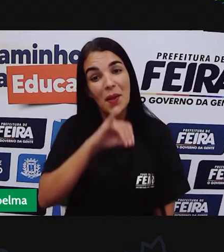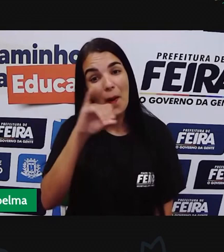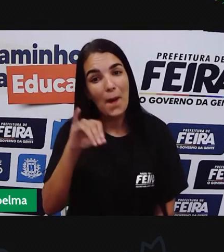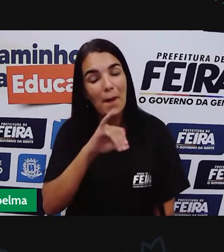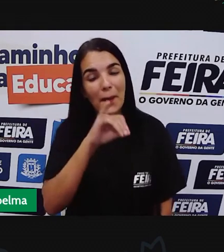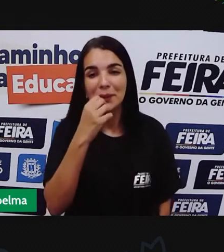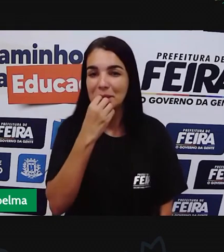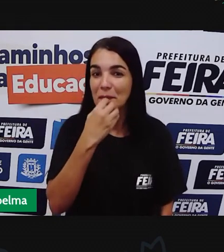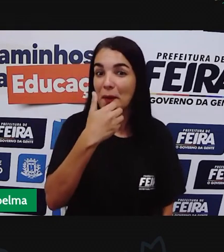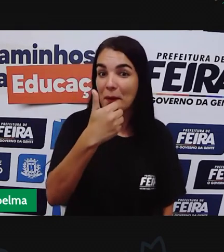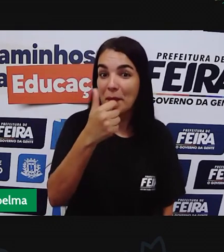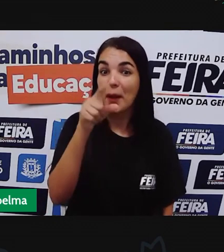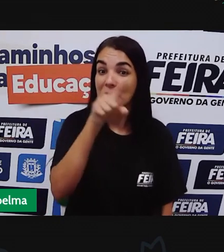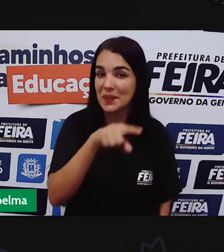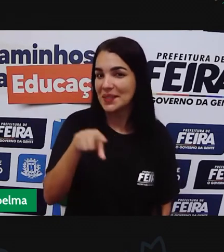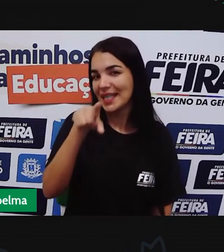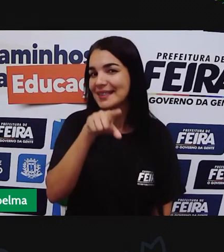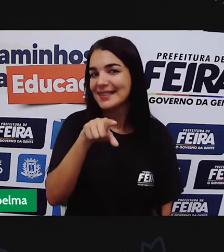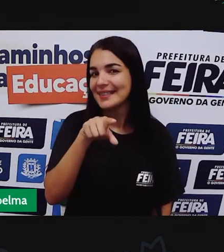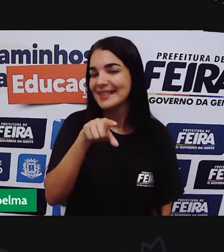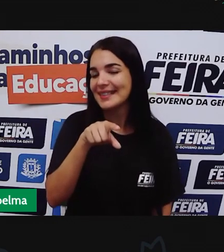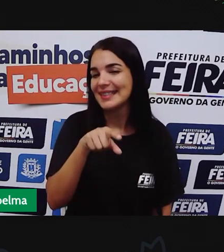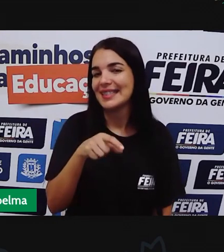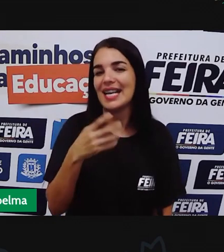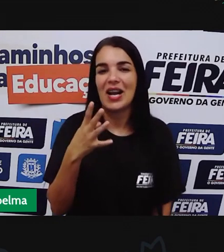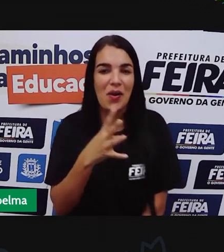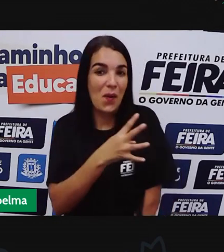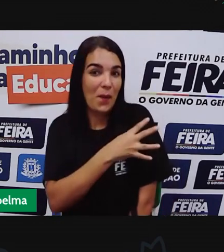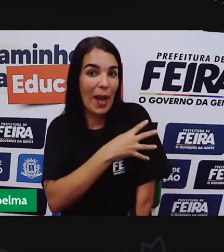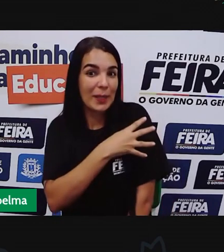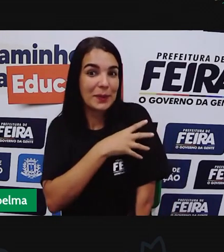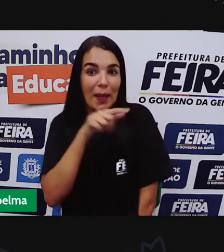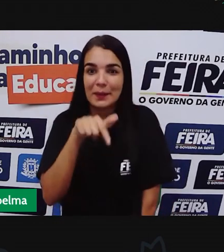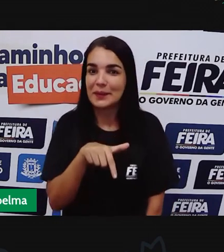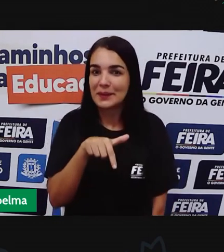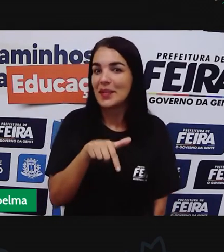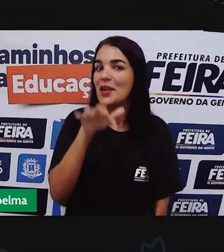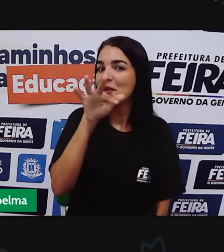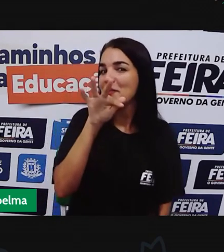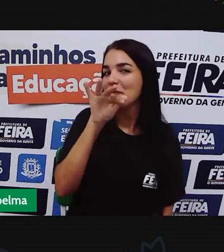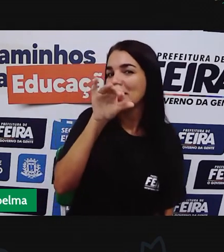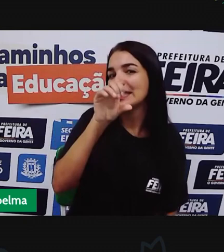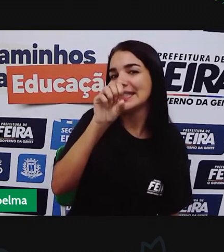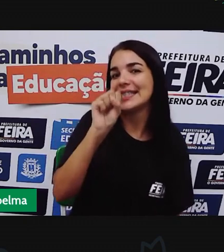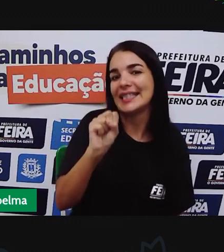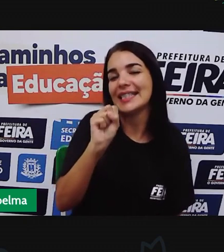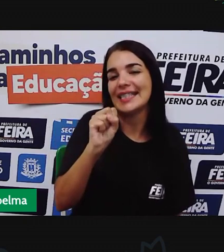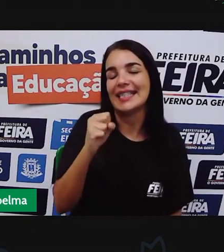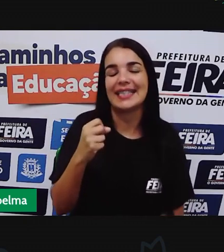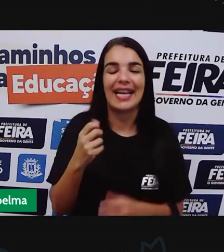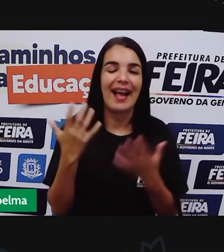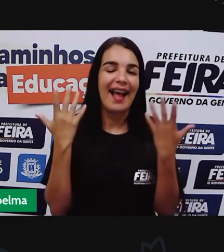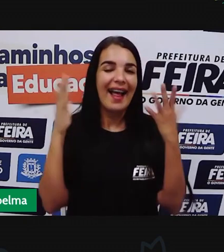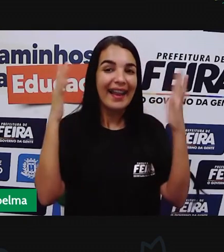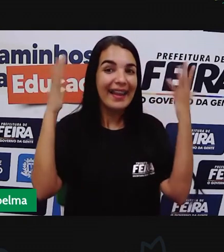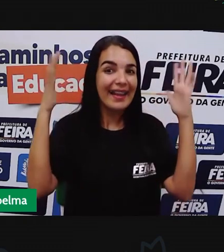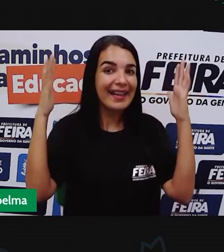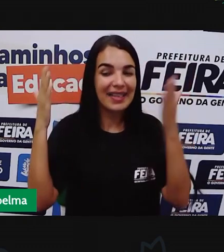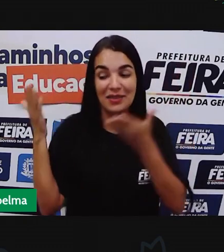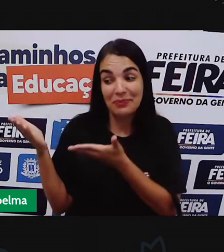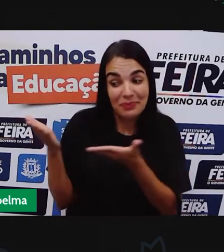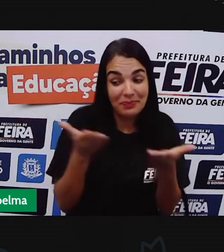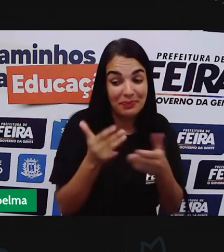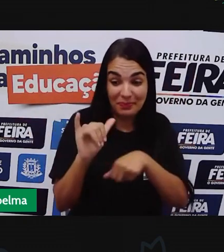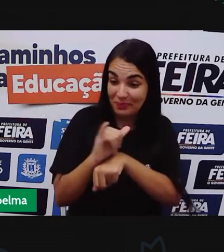Olá, meus amores, tudo bem com vocês? Nossos quartos anos queridos, quartos anos da cidade de Feira de Santana, é com enorme alegria que a gente